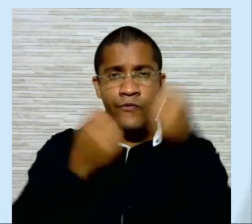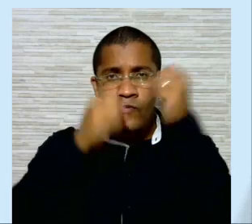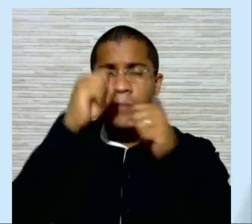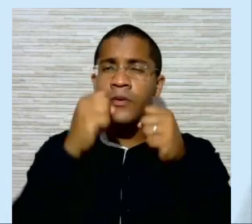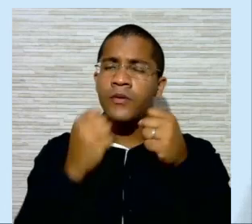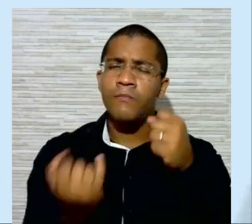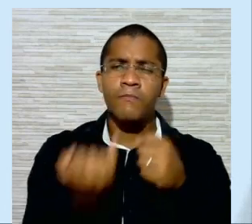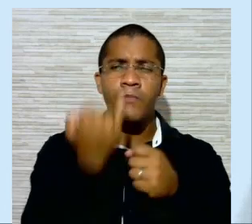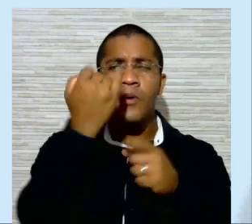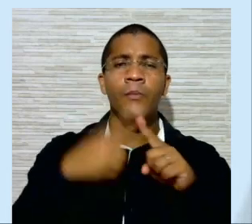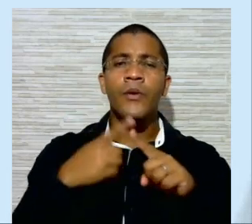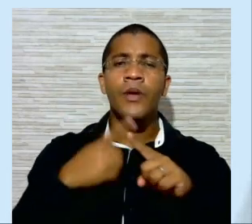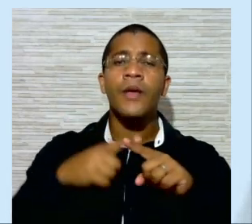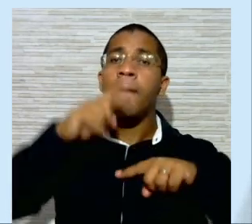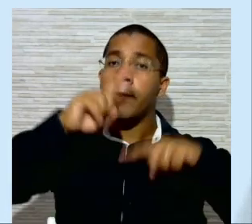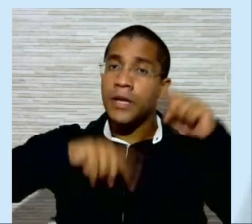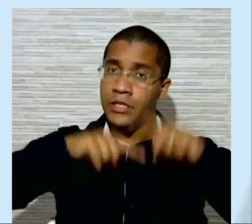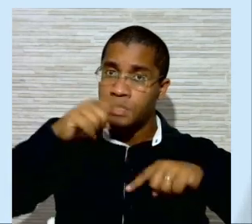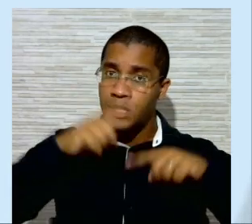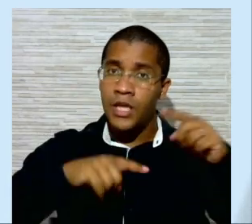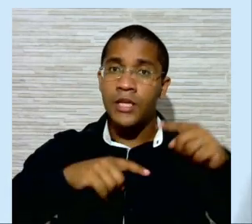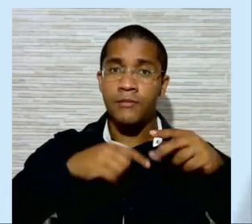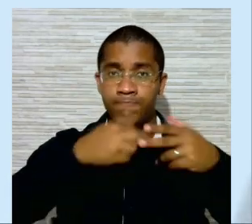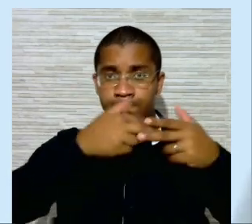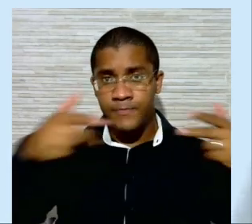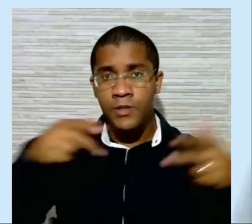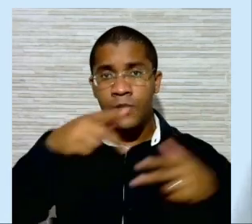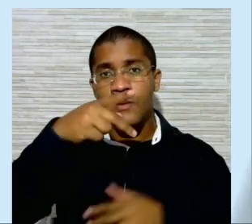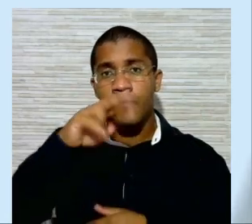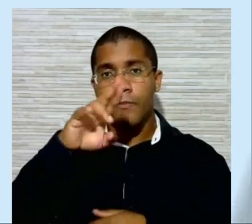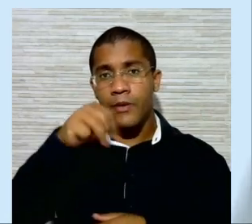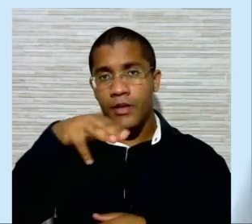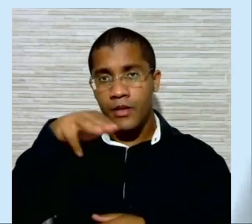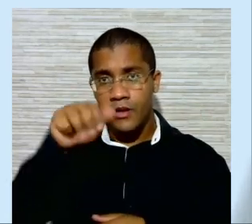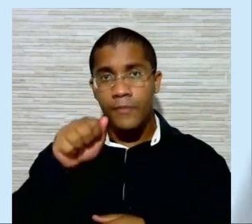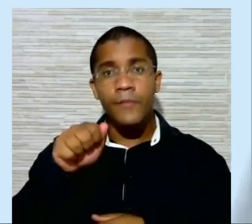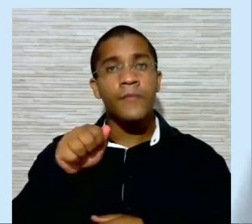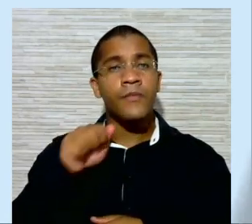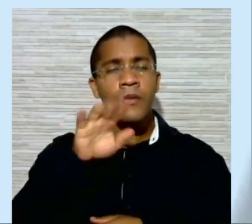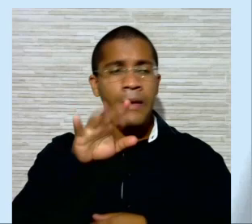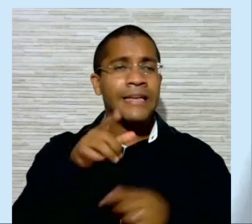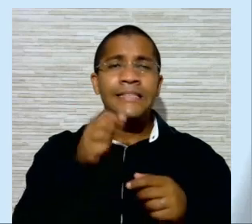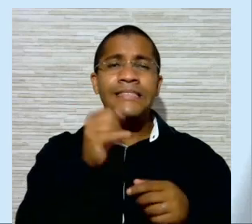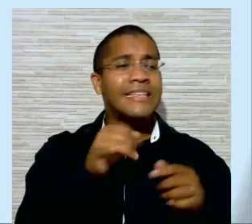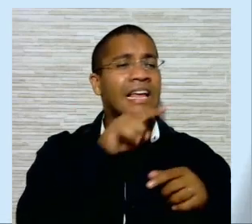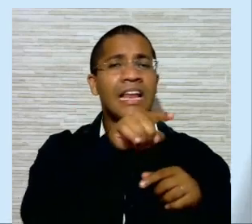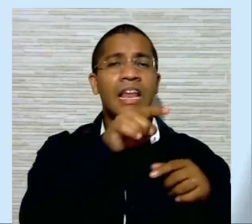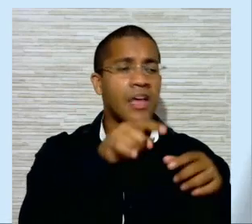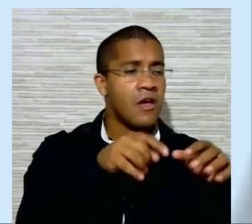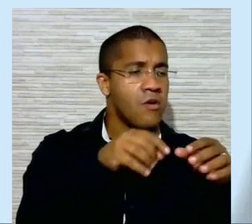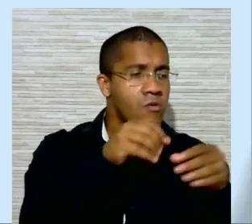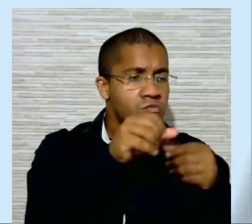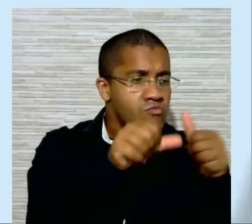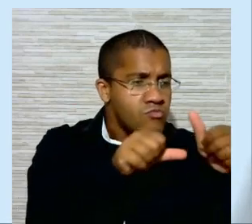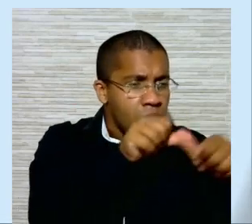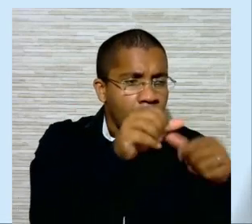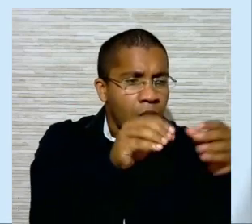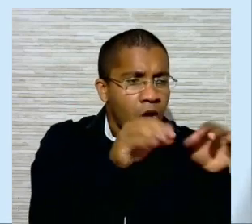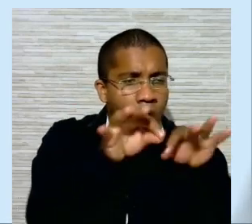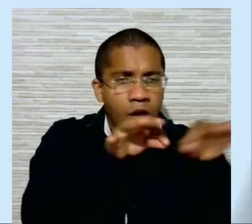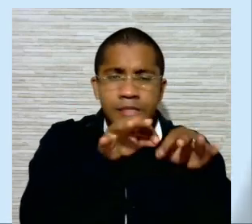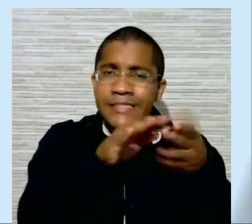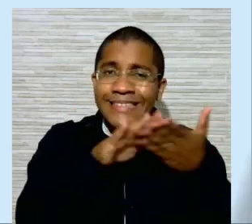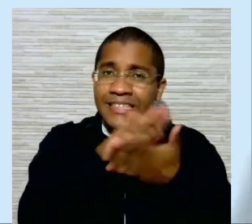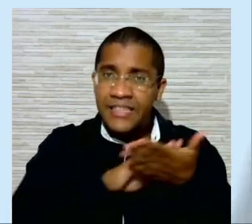dessas matérias-primas. Mas, sem essas matérias-primas, sem a manipulação dessas matérias-primas, seria impossível